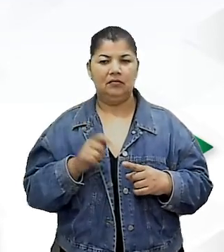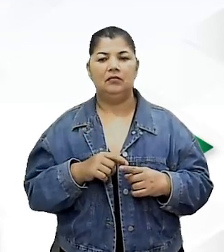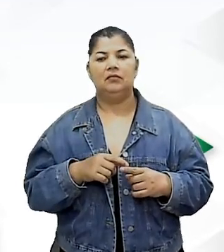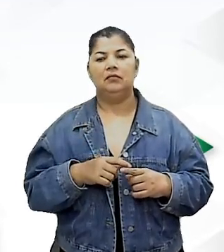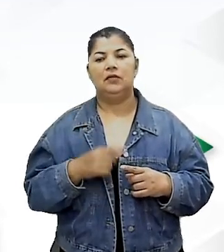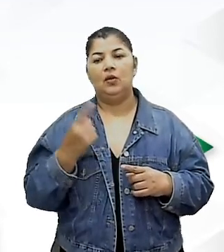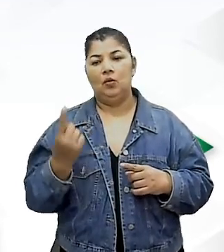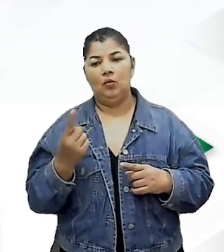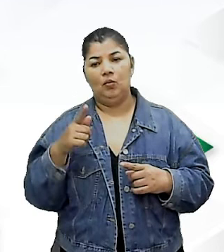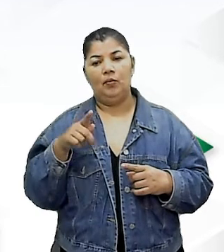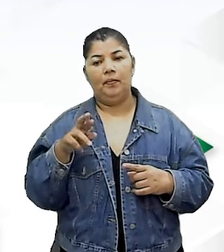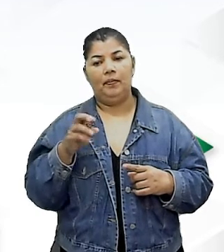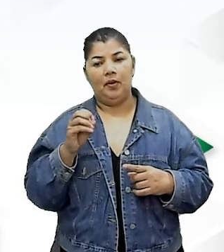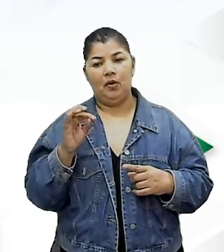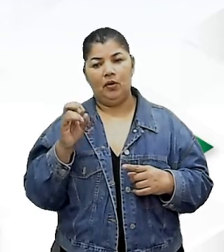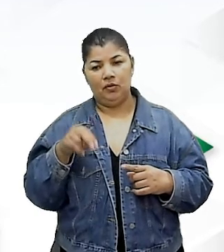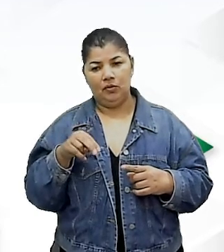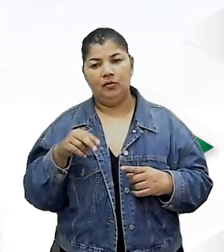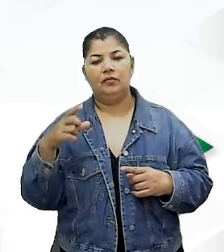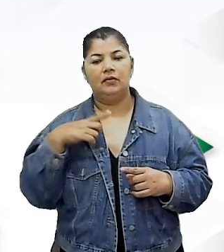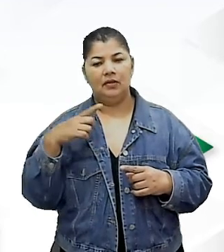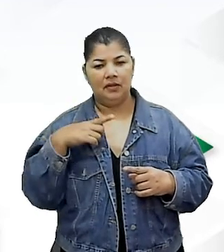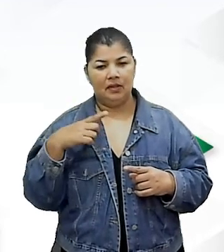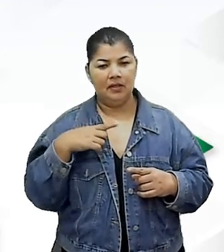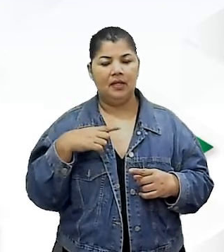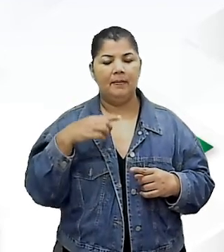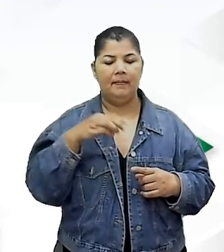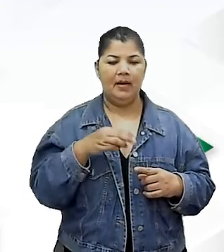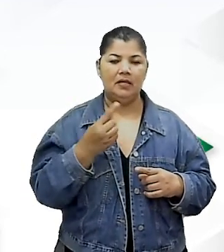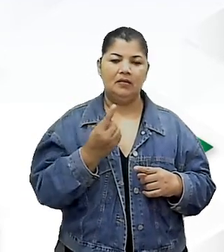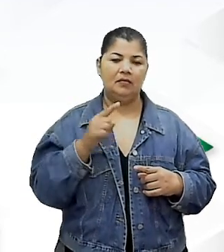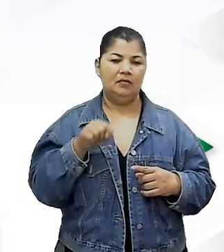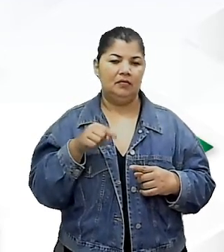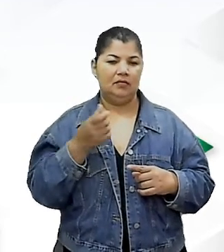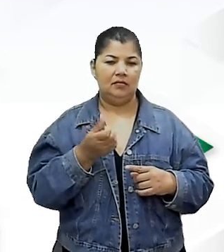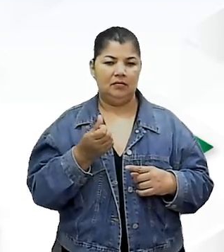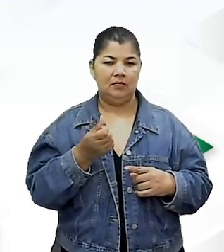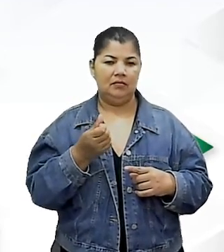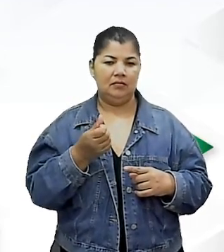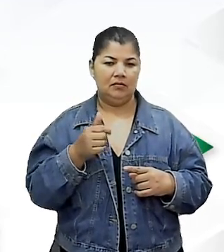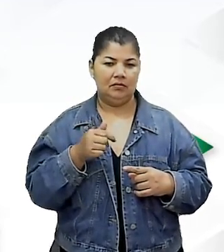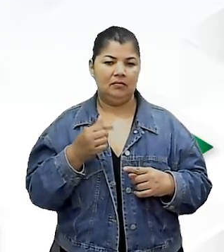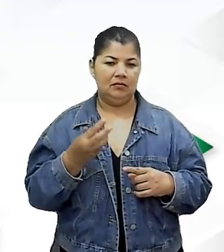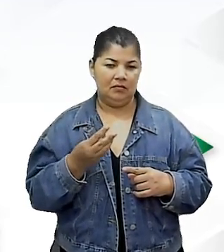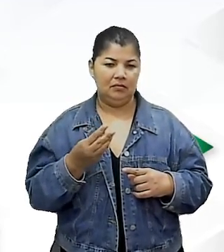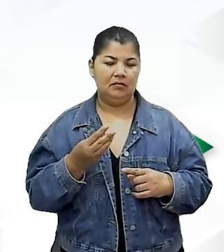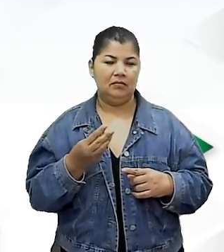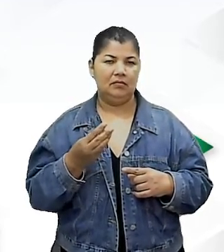condição tem massa de 1,673 vezes 10 a menos 27